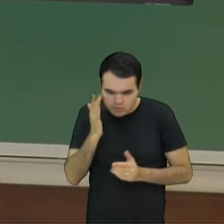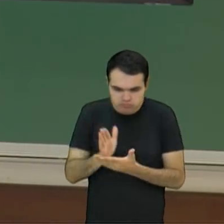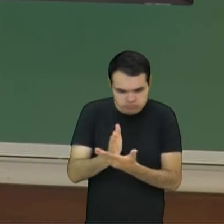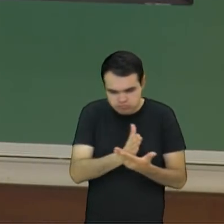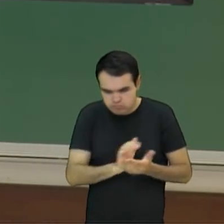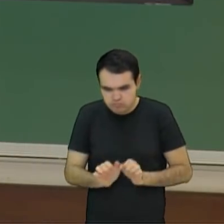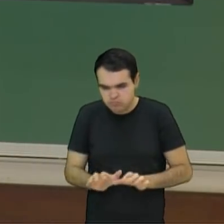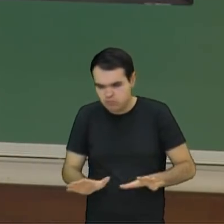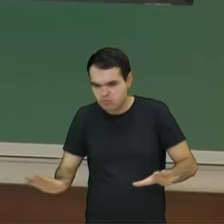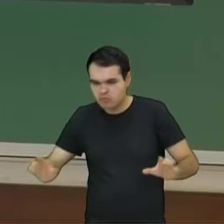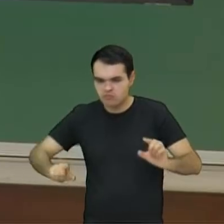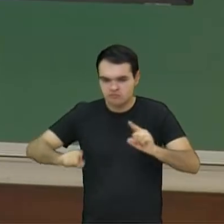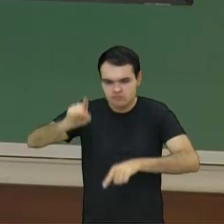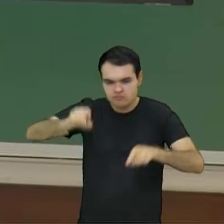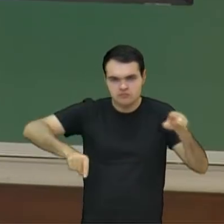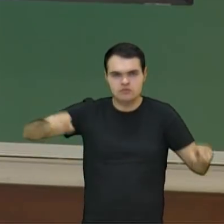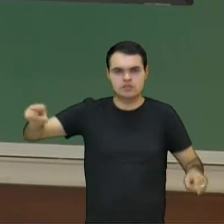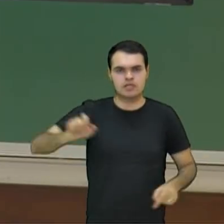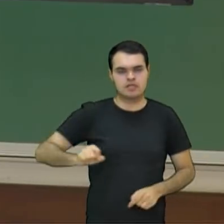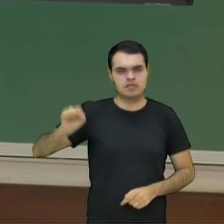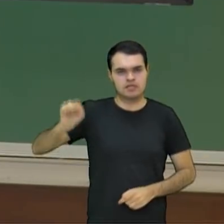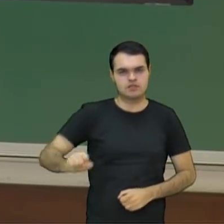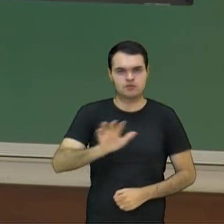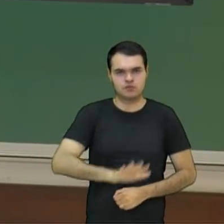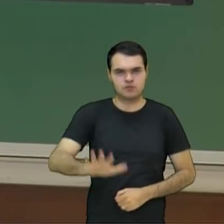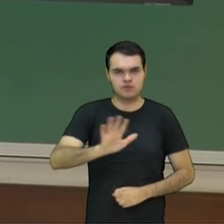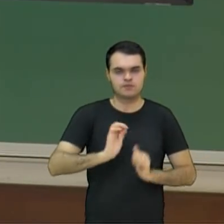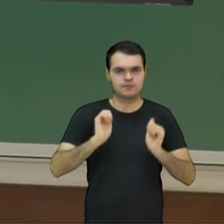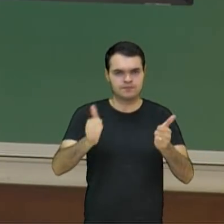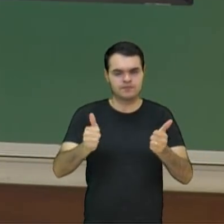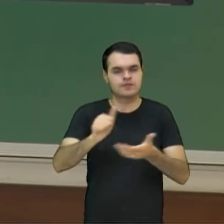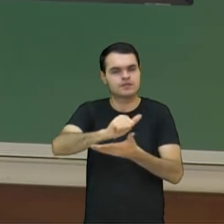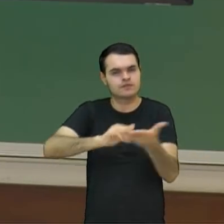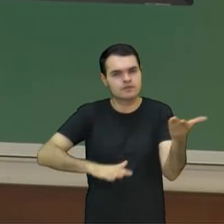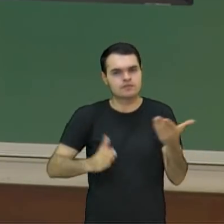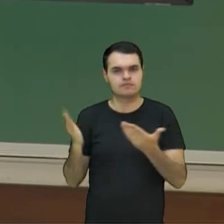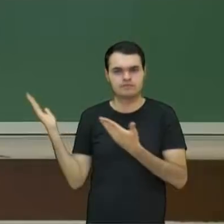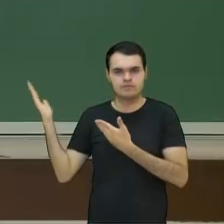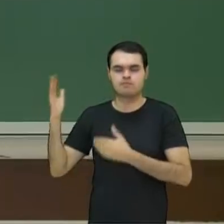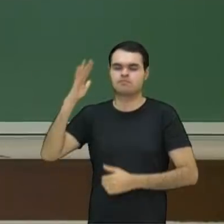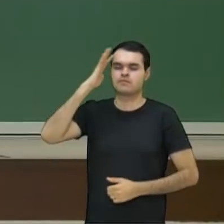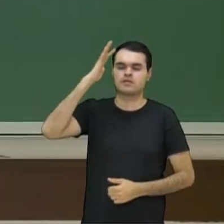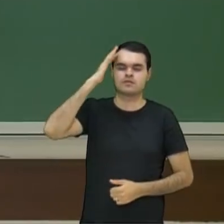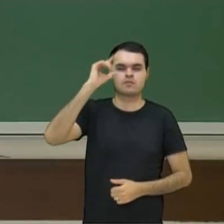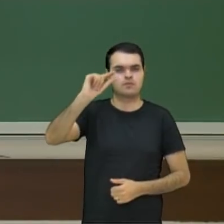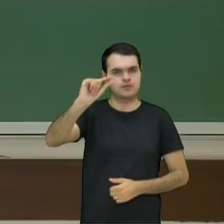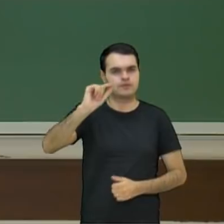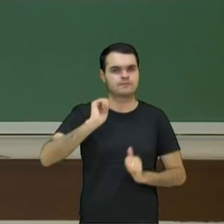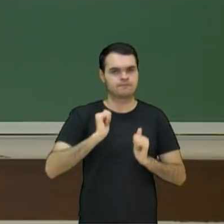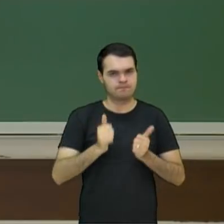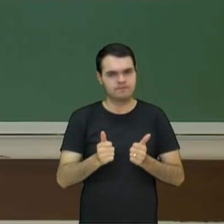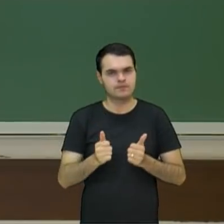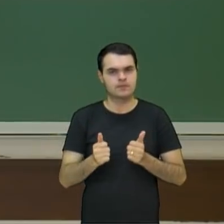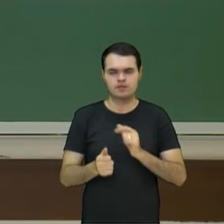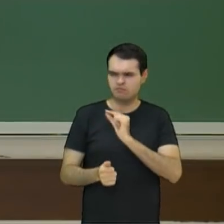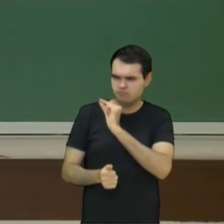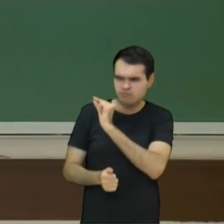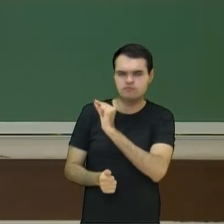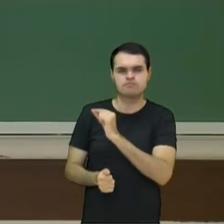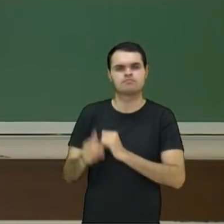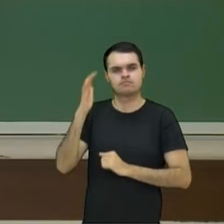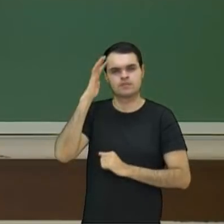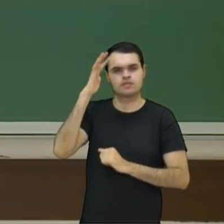nos estados da região Sudeste, ok? Atividadezinha ali para a gente pensar um pouquinho, então, nessa parte